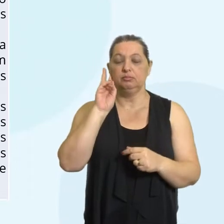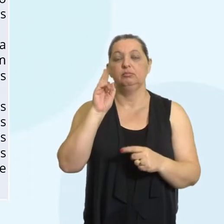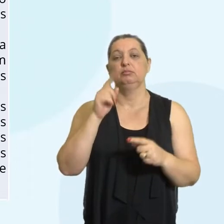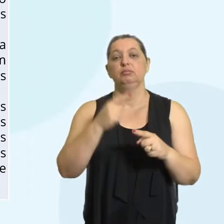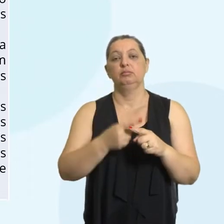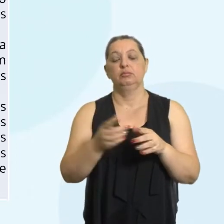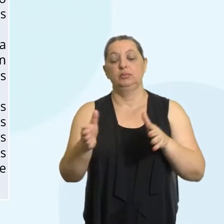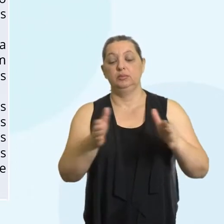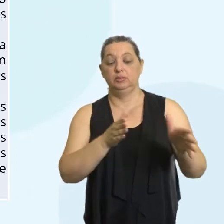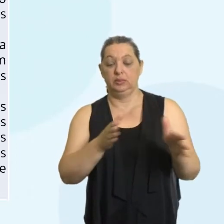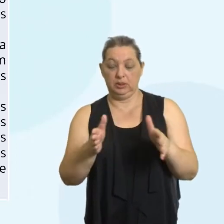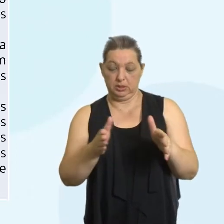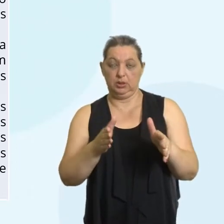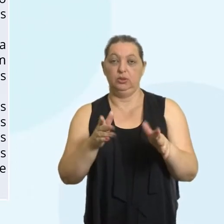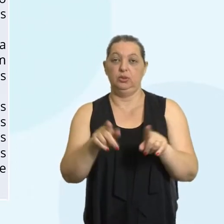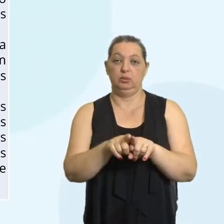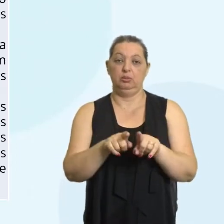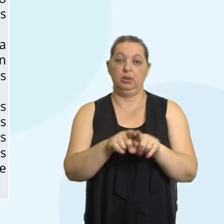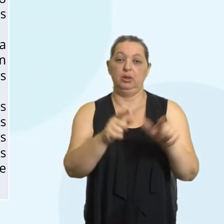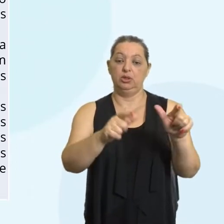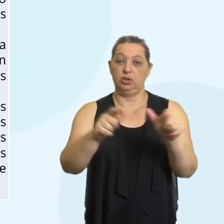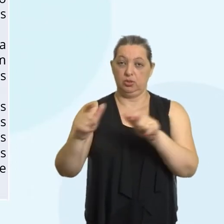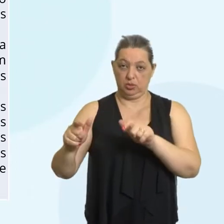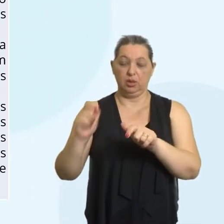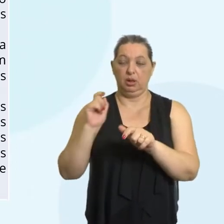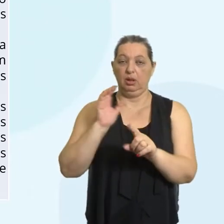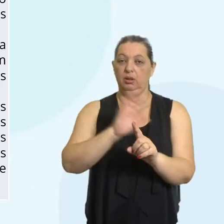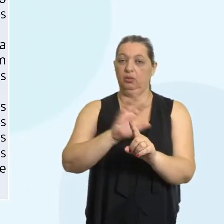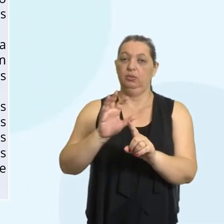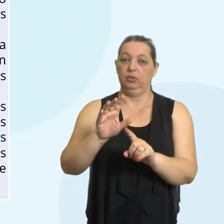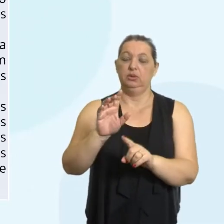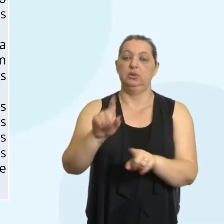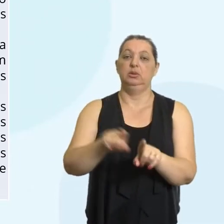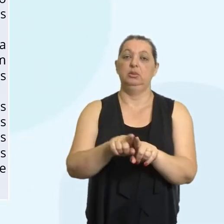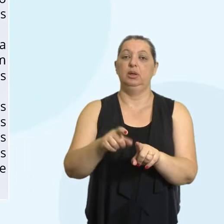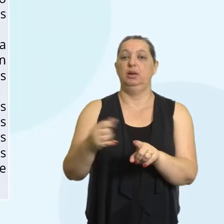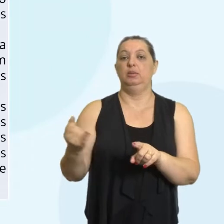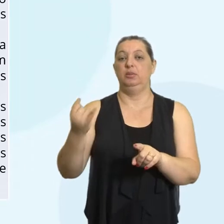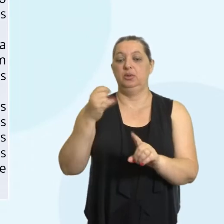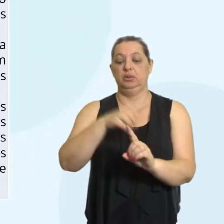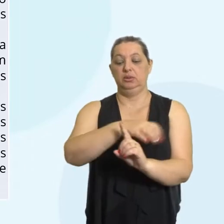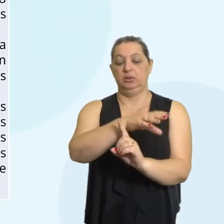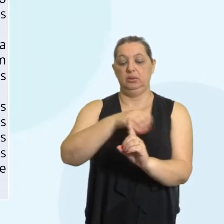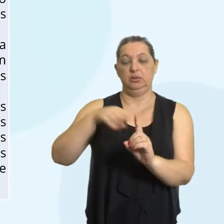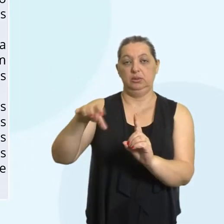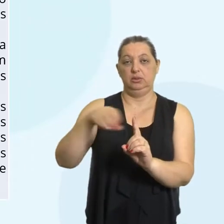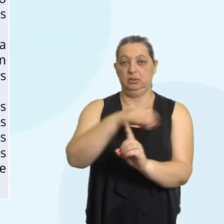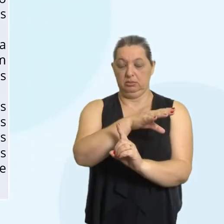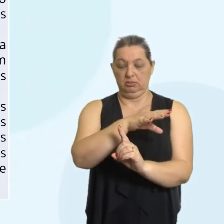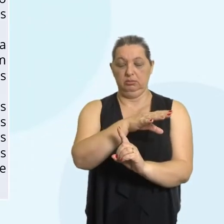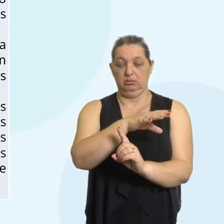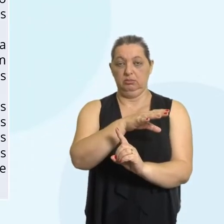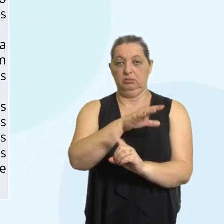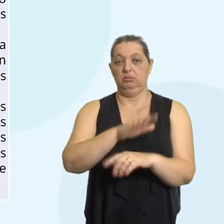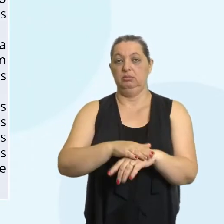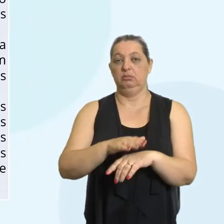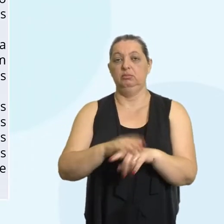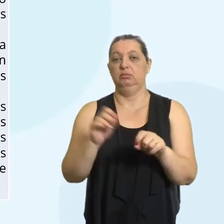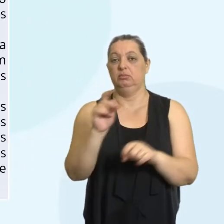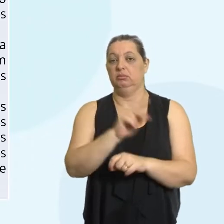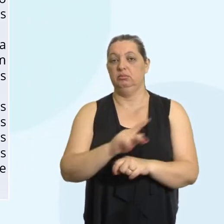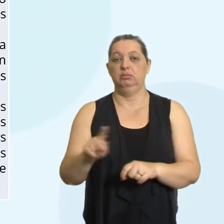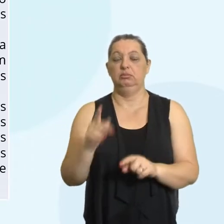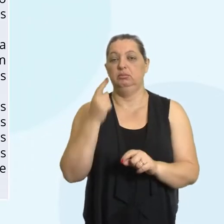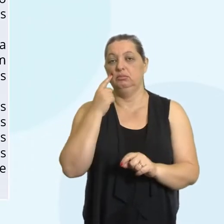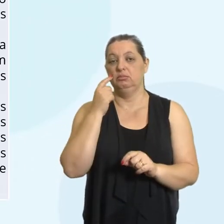que também foi Cia né e o que que é importante que o mediador no caso o professor faça nesse caso uma curadoria